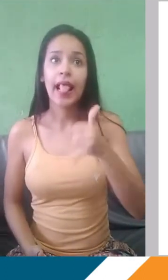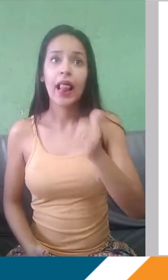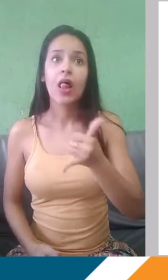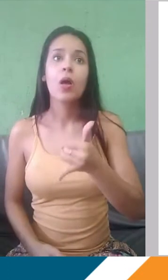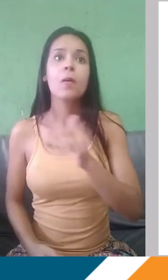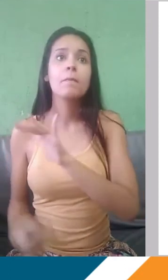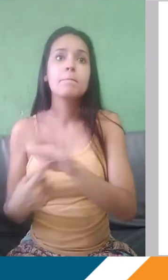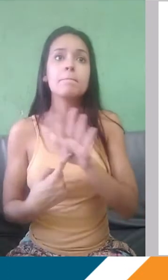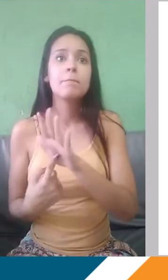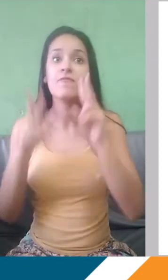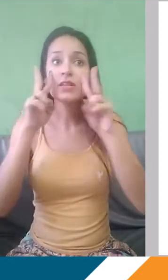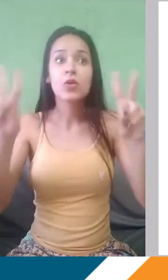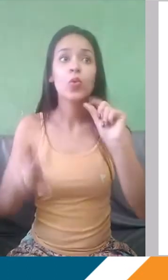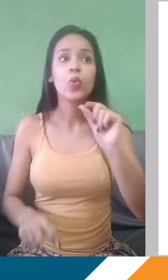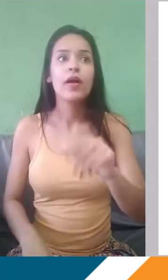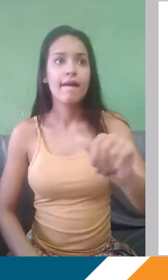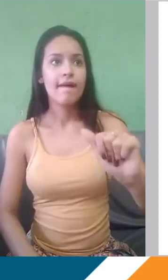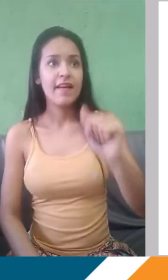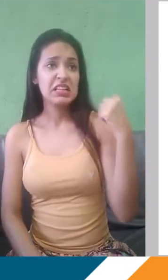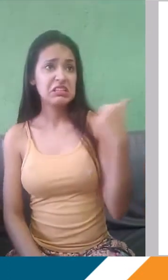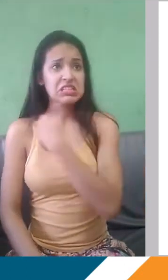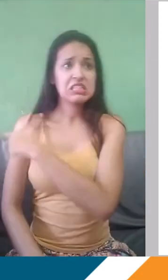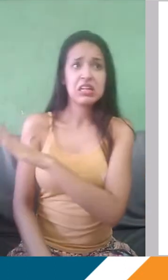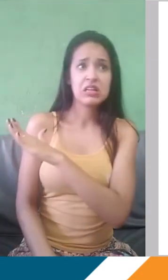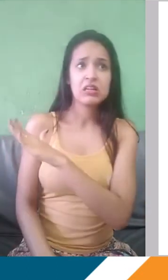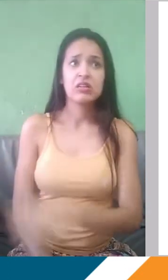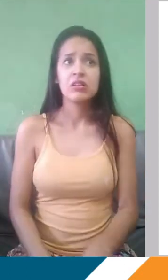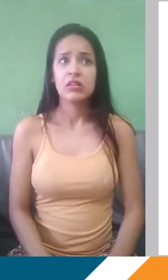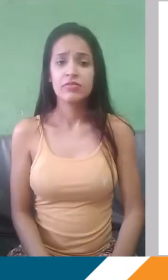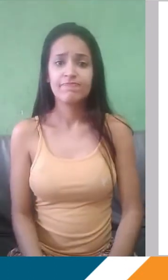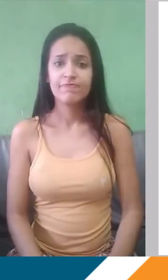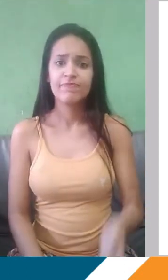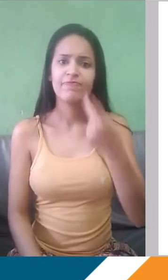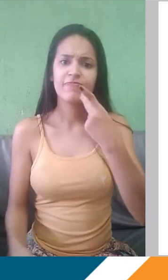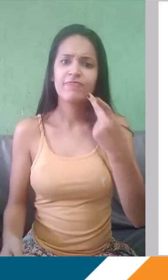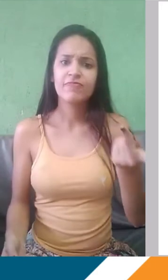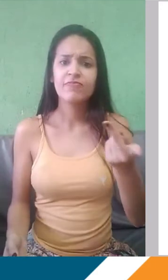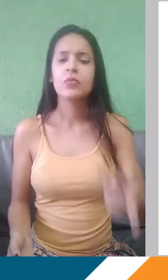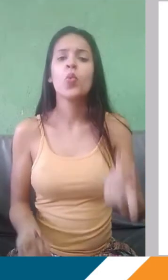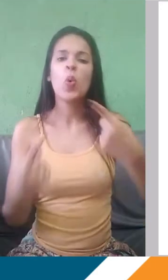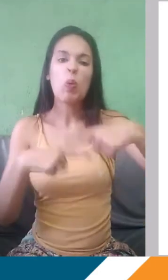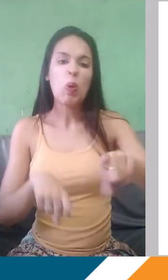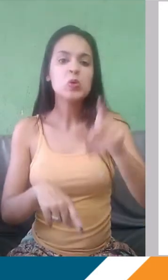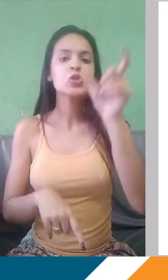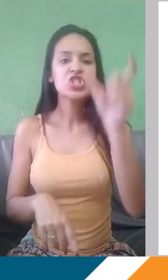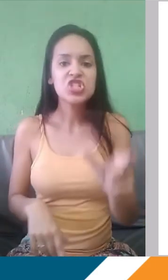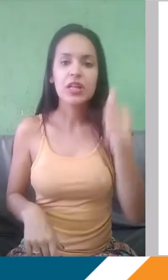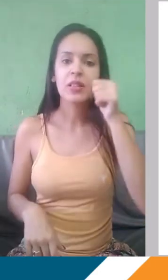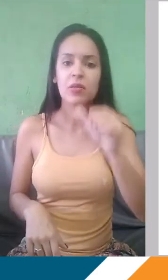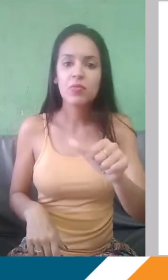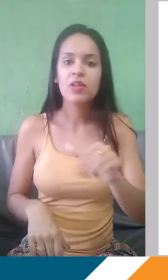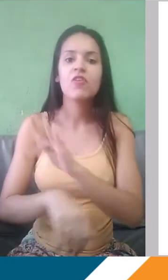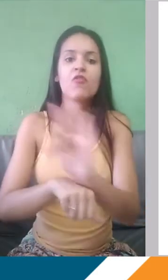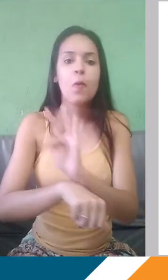de, alternativa A, descaso, uma vez que desaprova o uso formal da língua empregado pela moça,